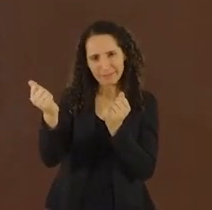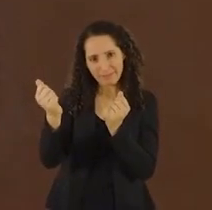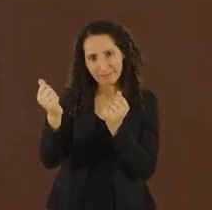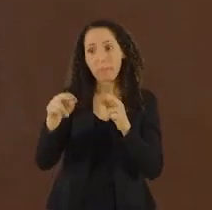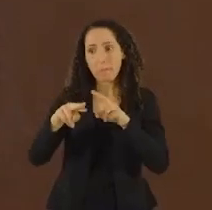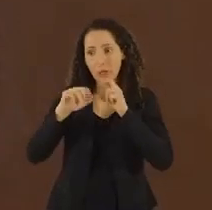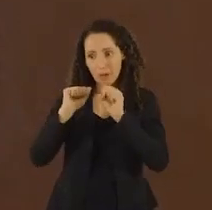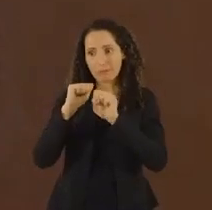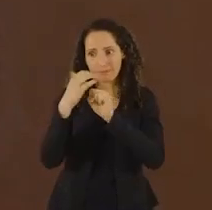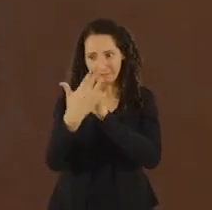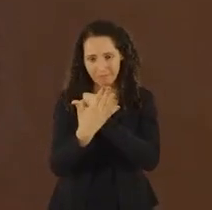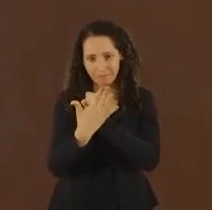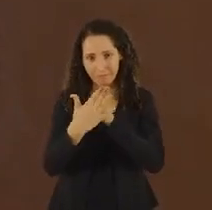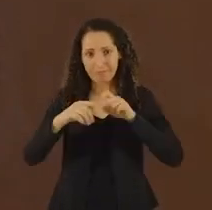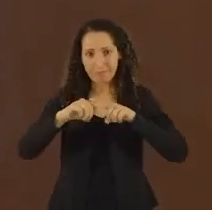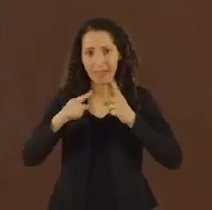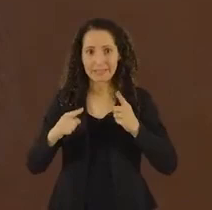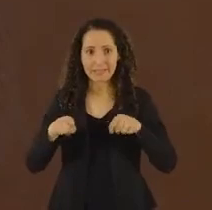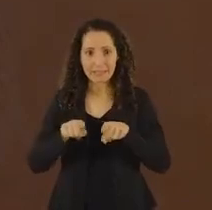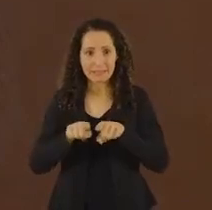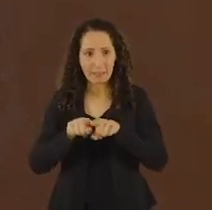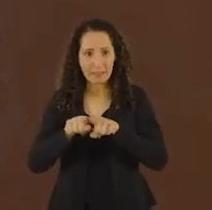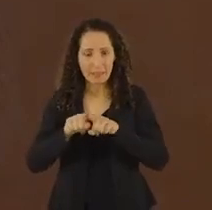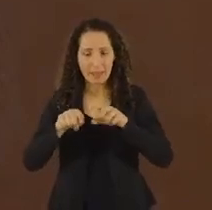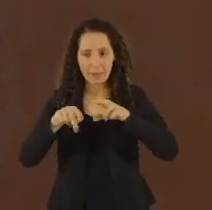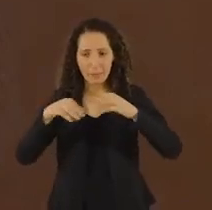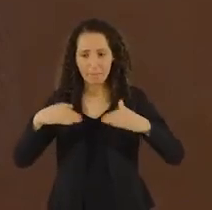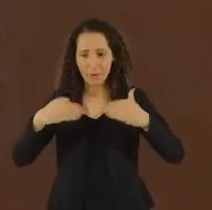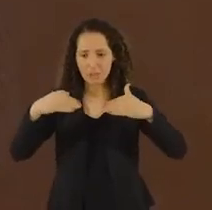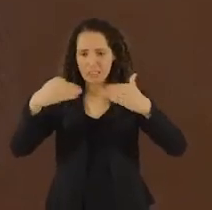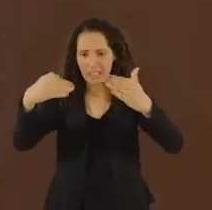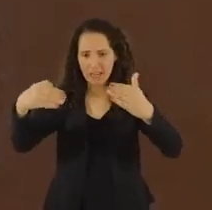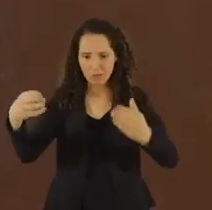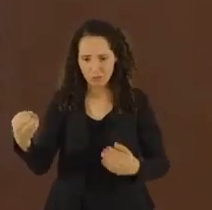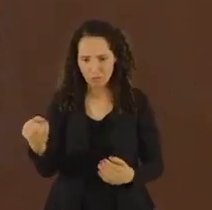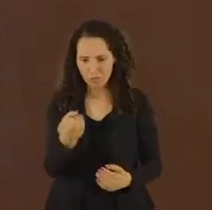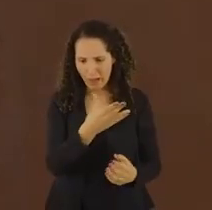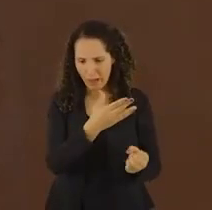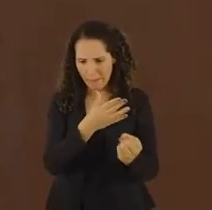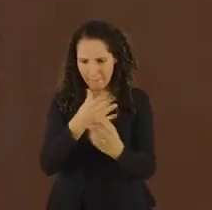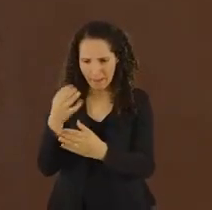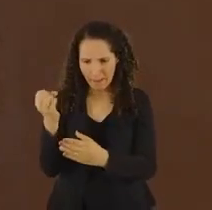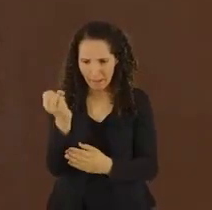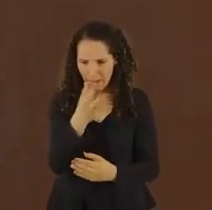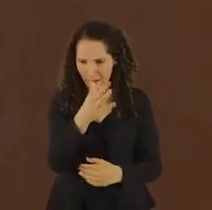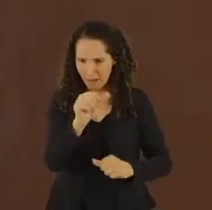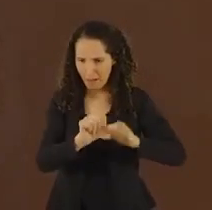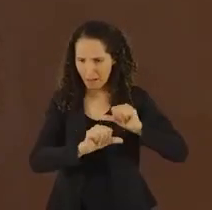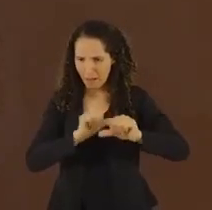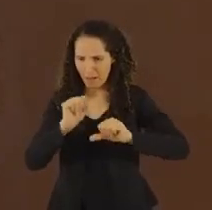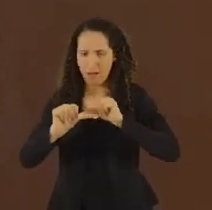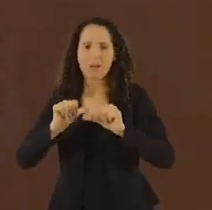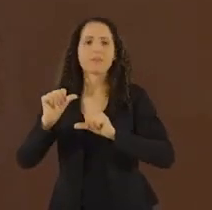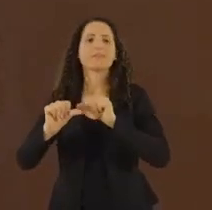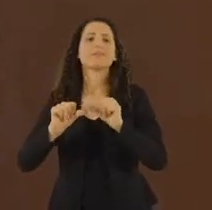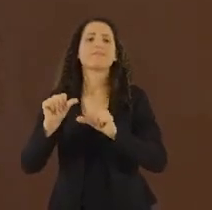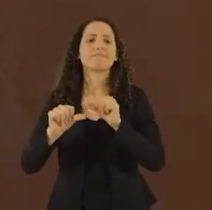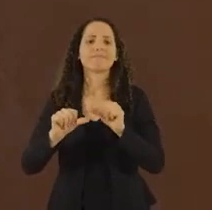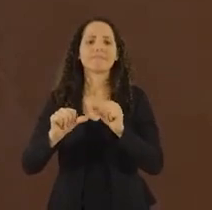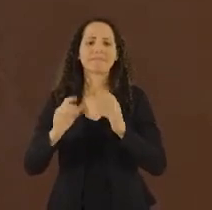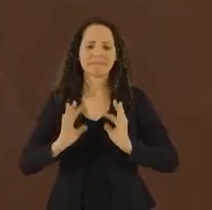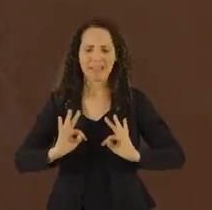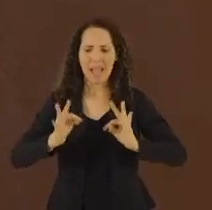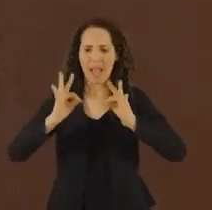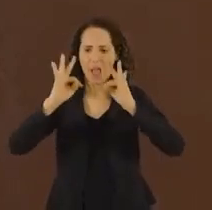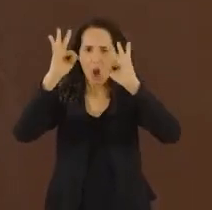só com a pandemia mas com o processo de modernização e de alteração e de inserção de